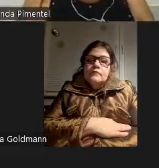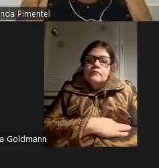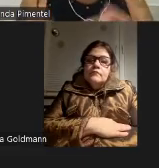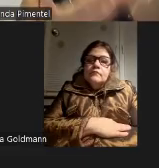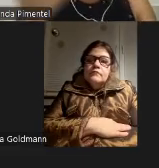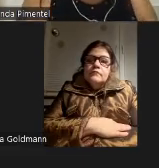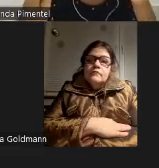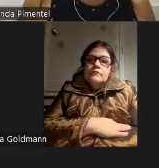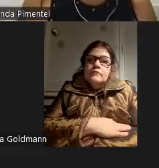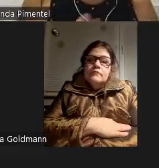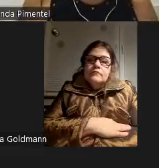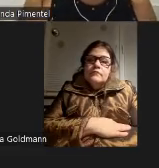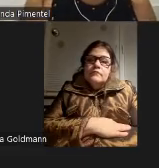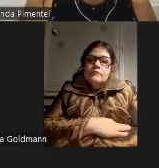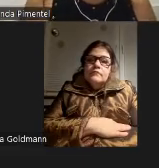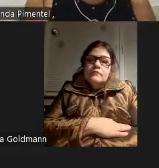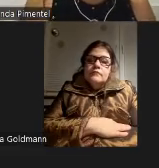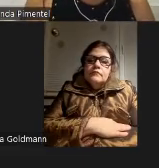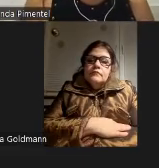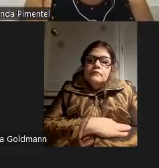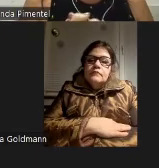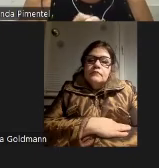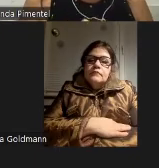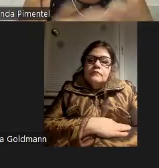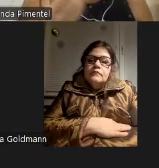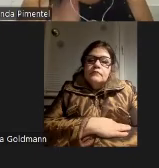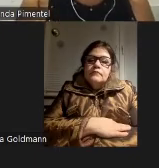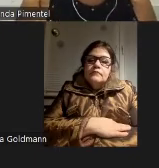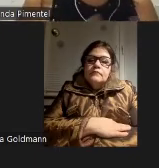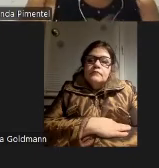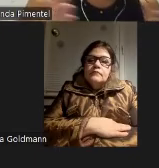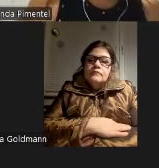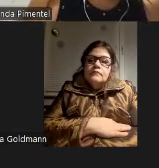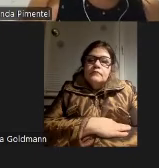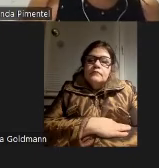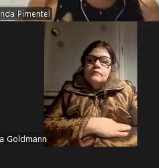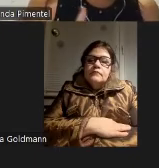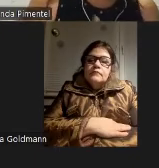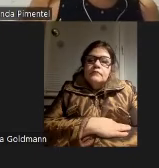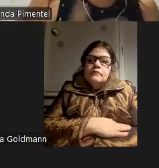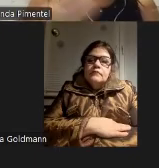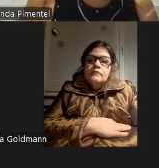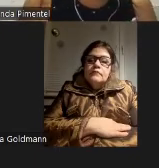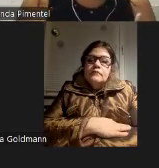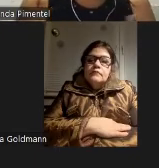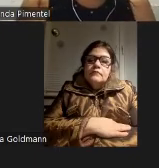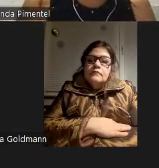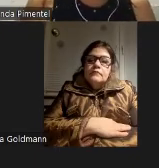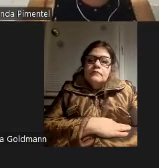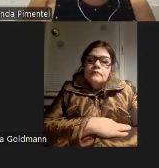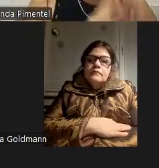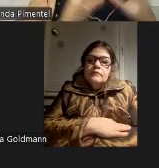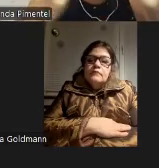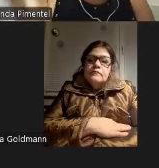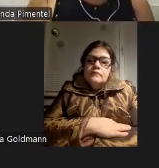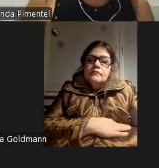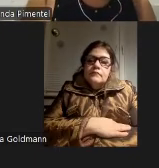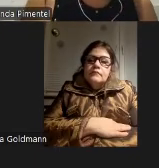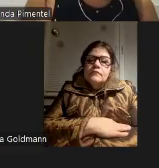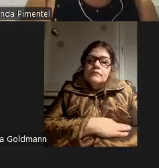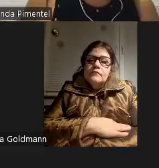nas diretrizes que regem, né, não é especialidade, porque não é especialidade nem na medicina, nem na odontologia, mas que